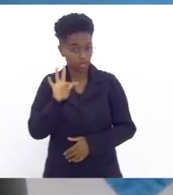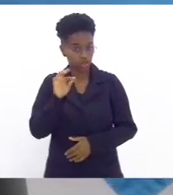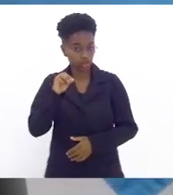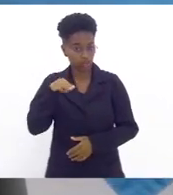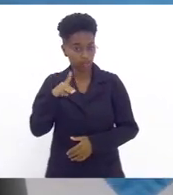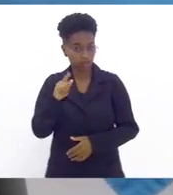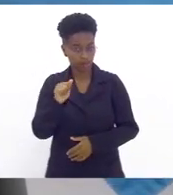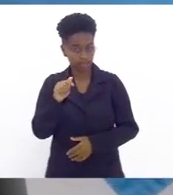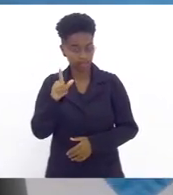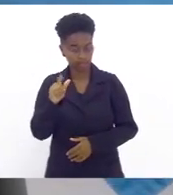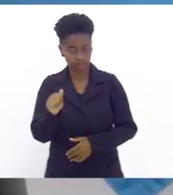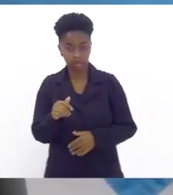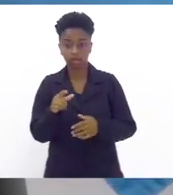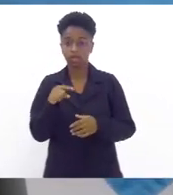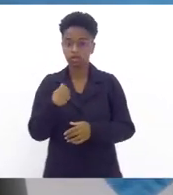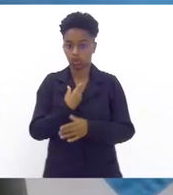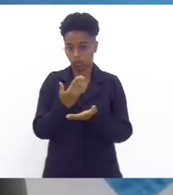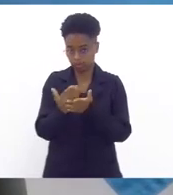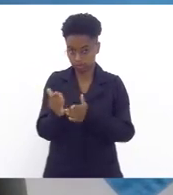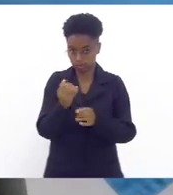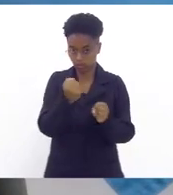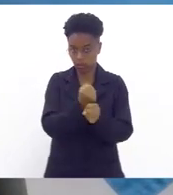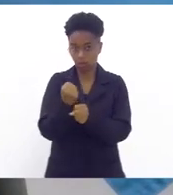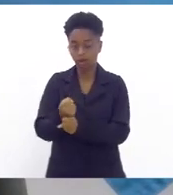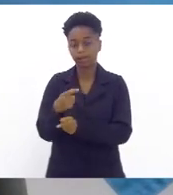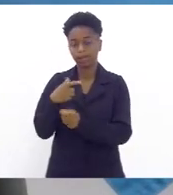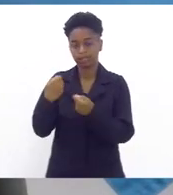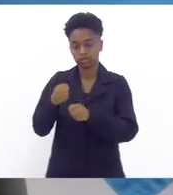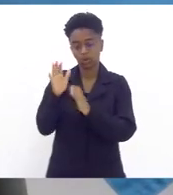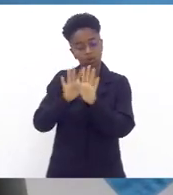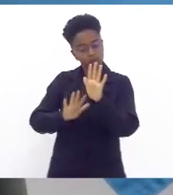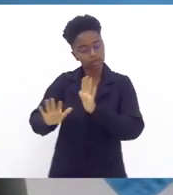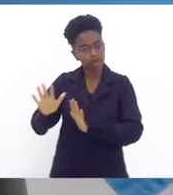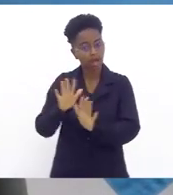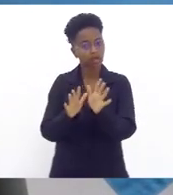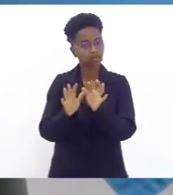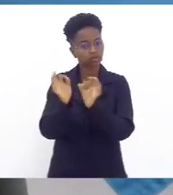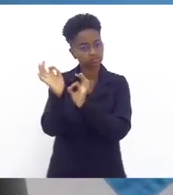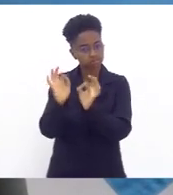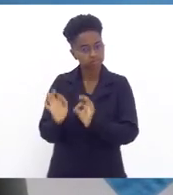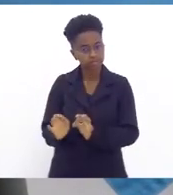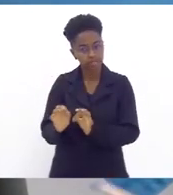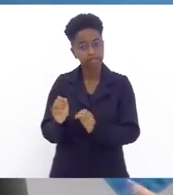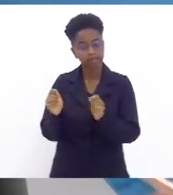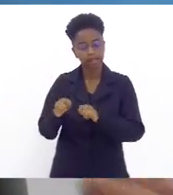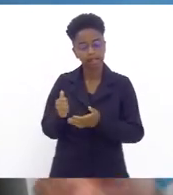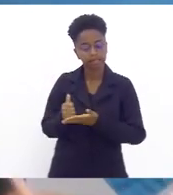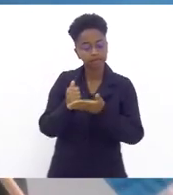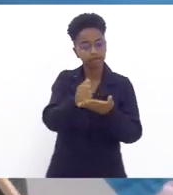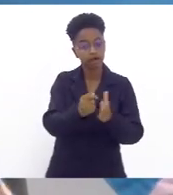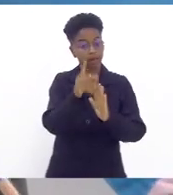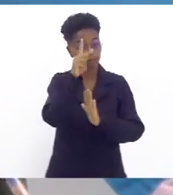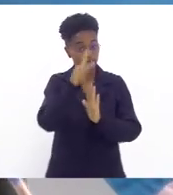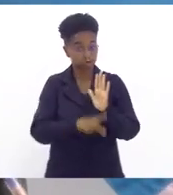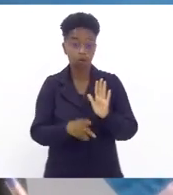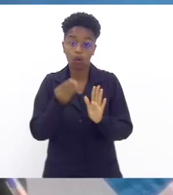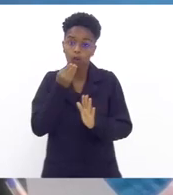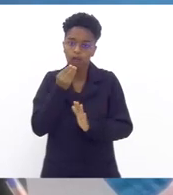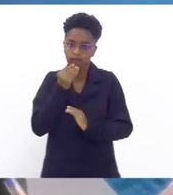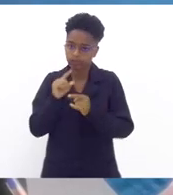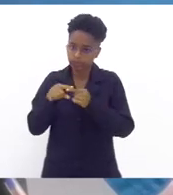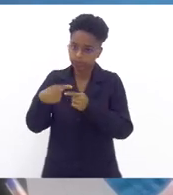a gente tá tendo cuidado de desmontar para que a gente possa levar um projeto E aí obviamente